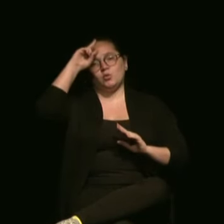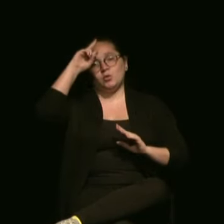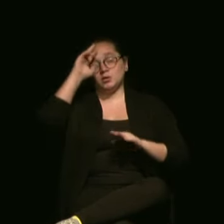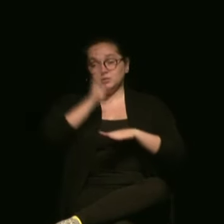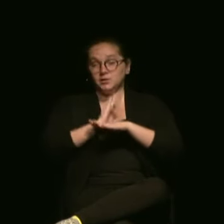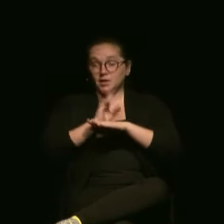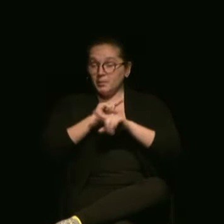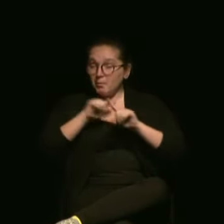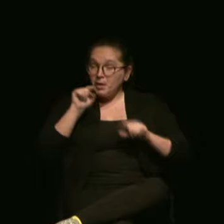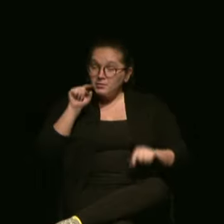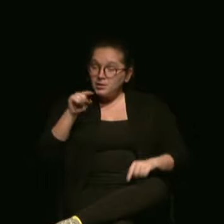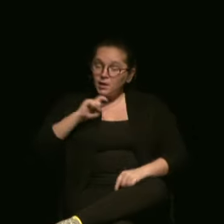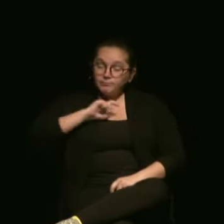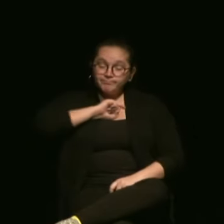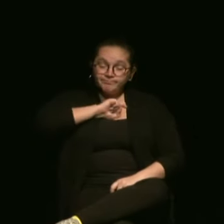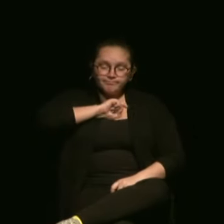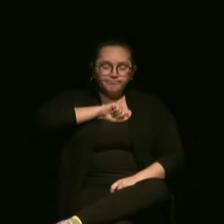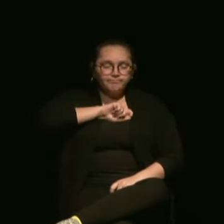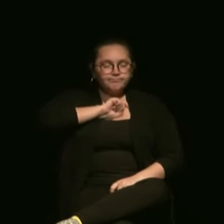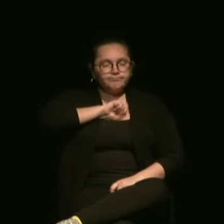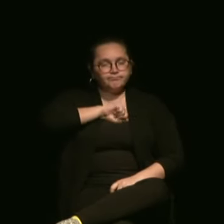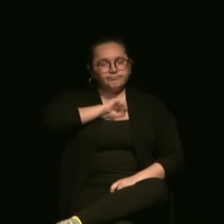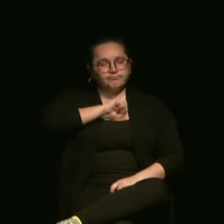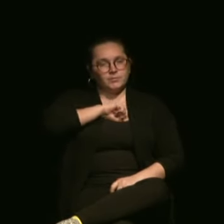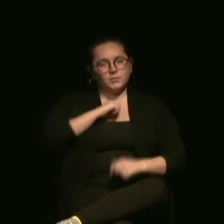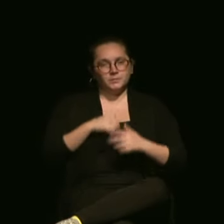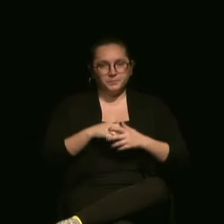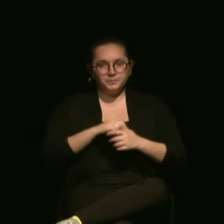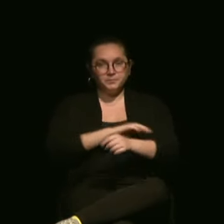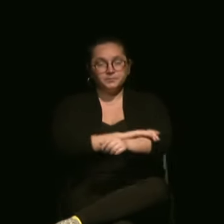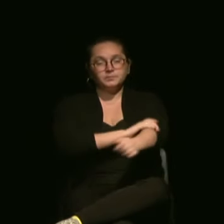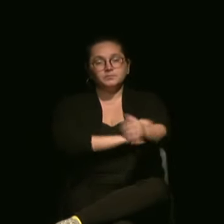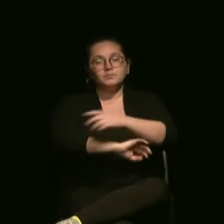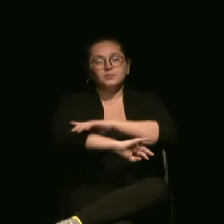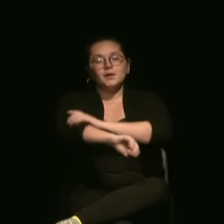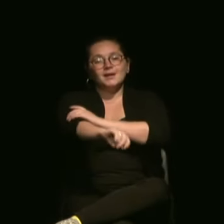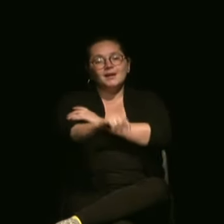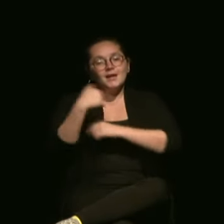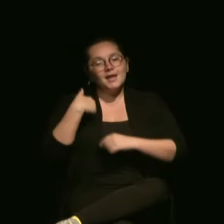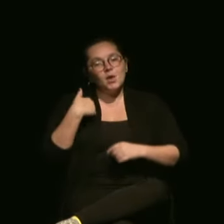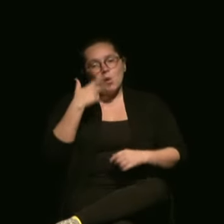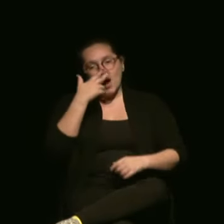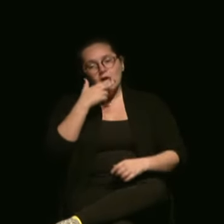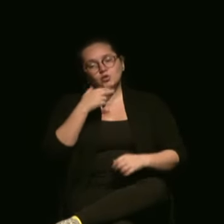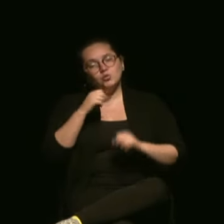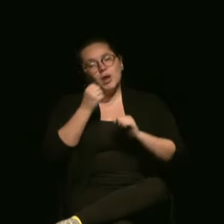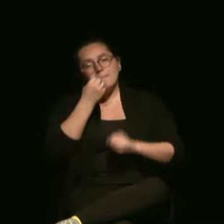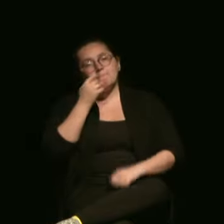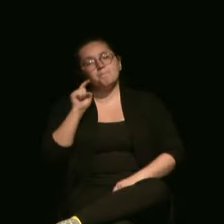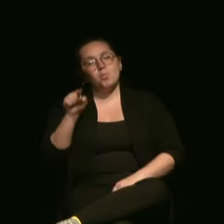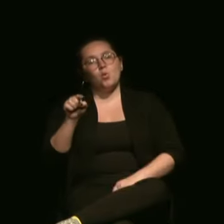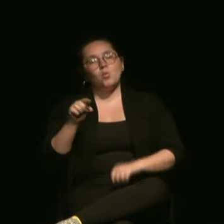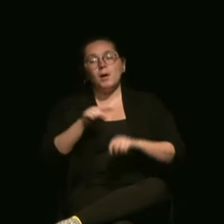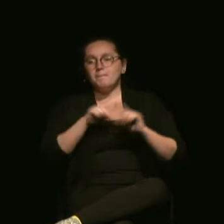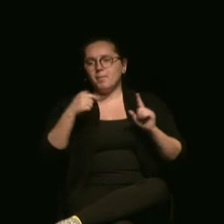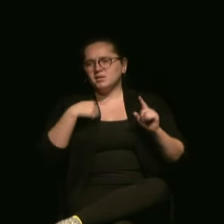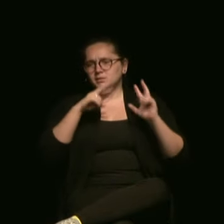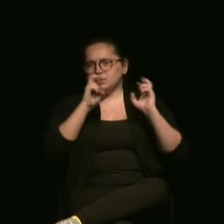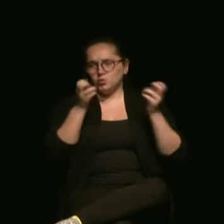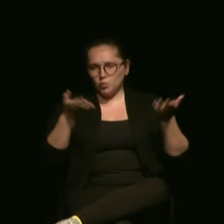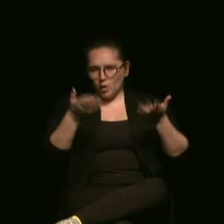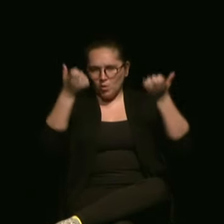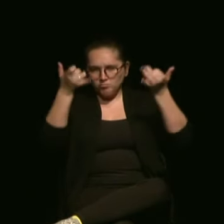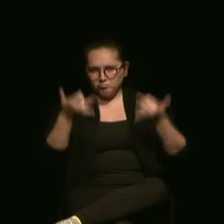cruel. É, eu defendo a crueldade aqui, mas a gente não precisa entrar nesse assunto agora.